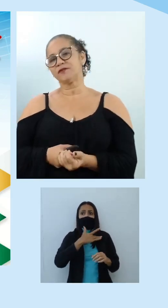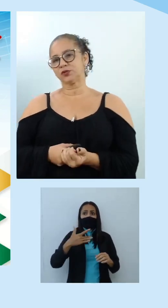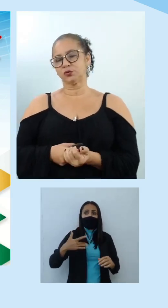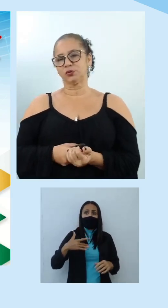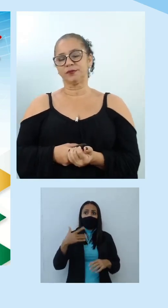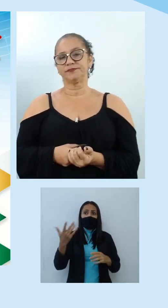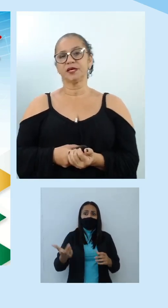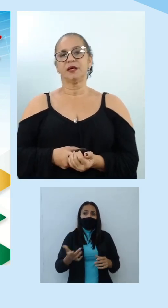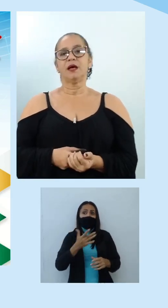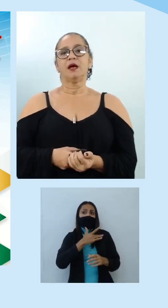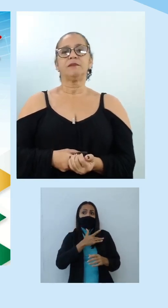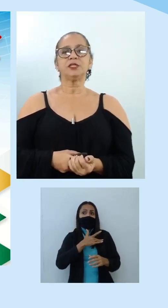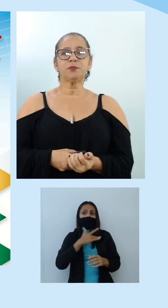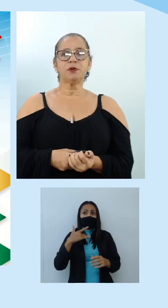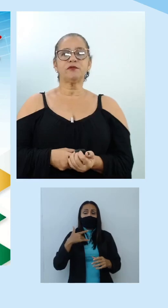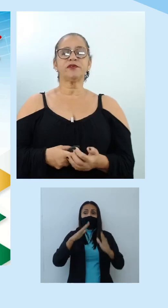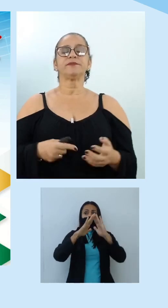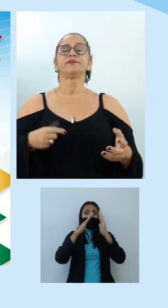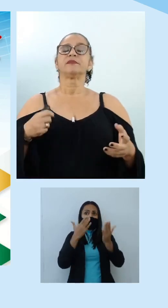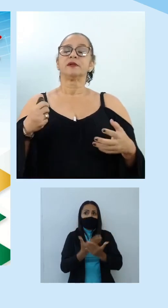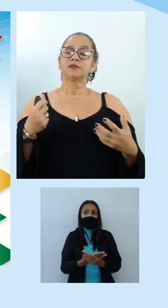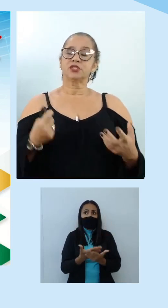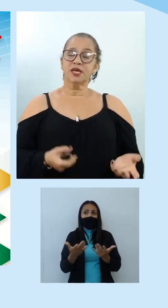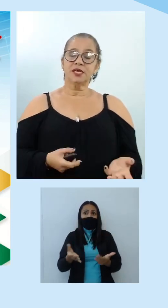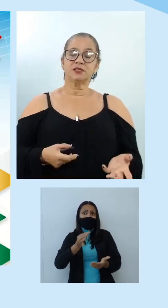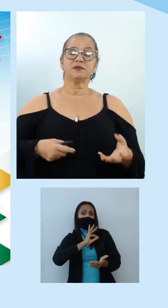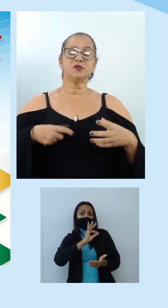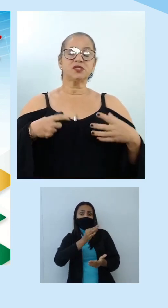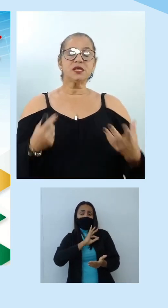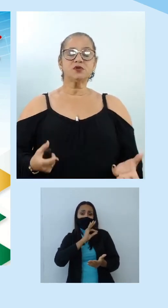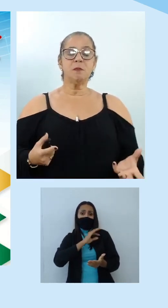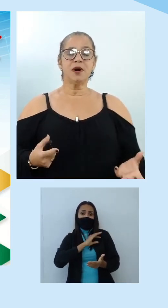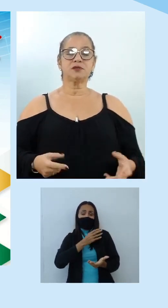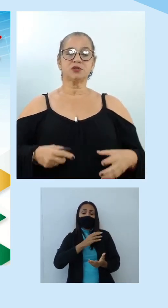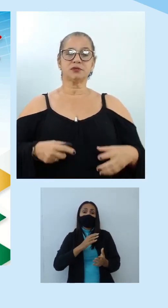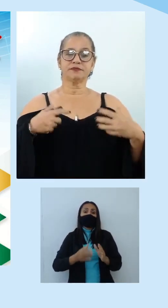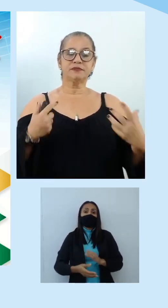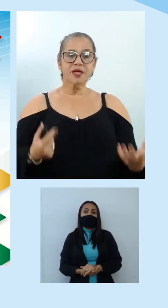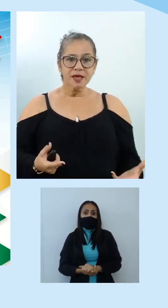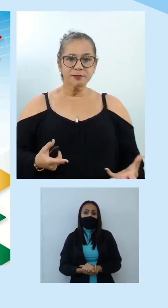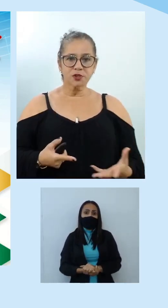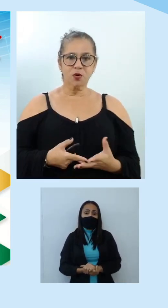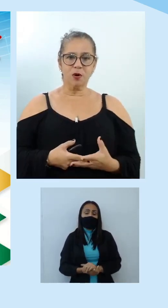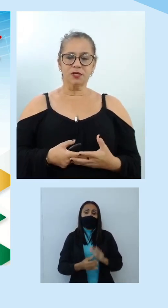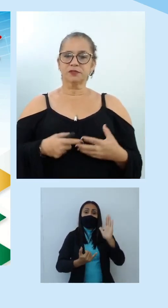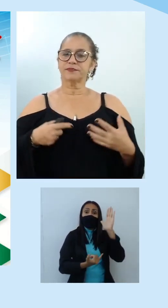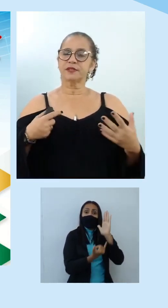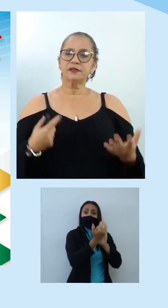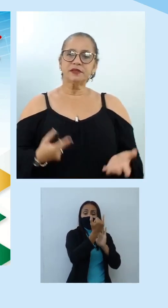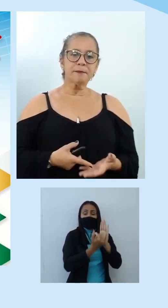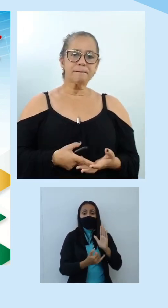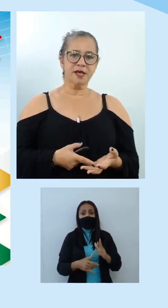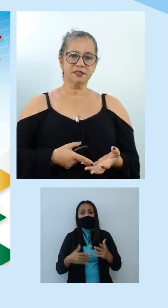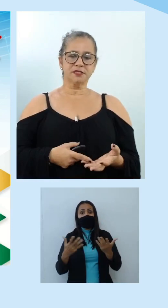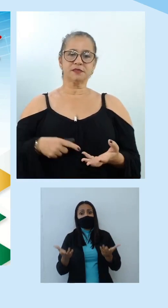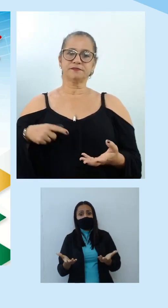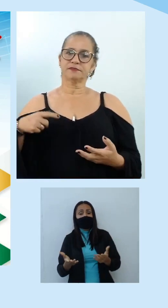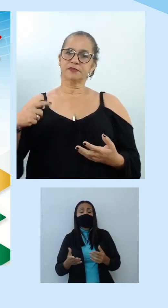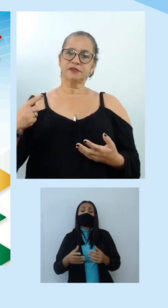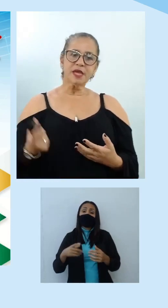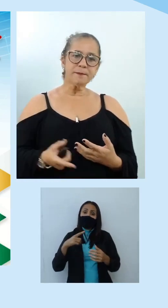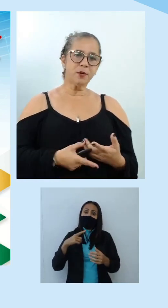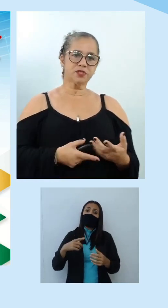demais infraestrutura. Mas, prof, gente, os centros urbanos têm escolas, têm